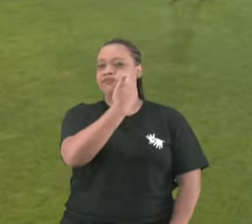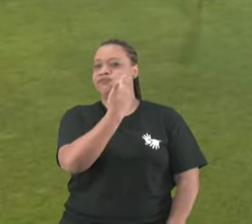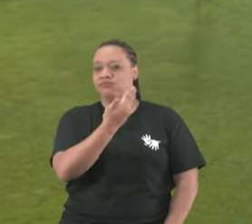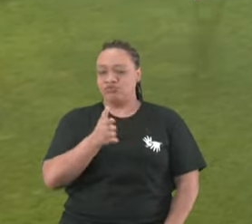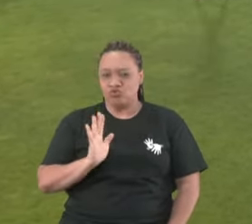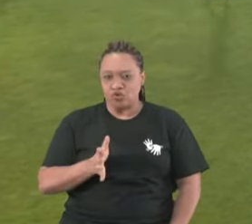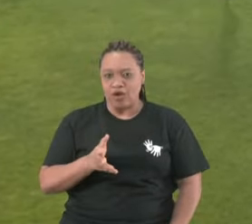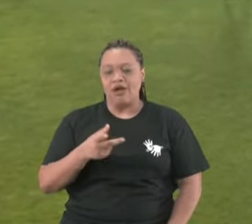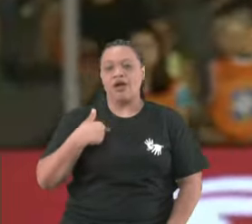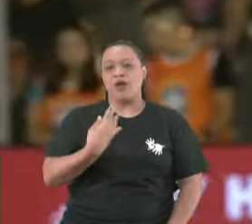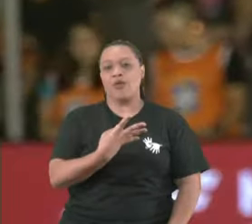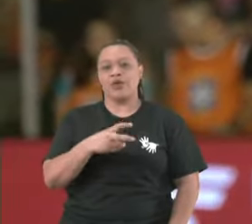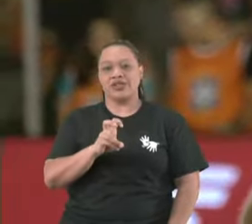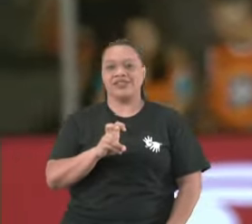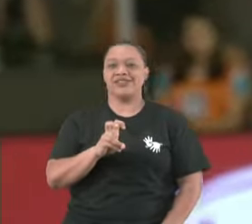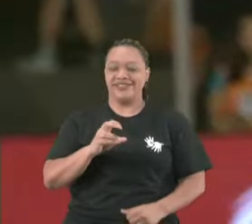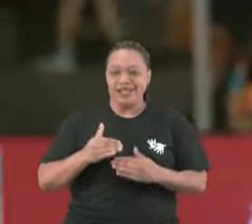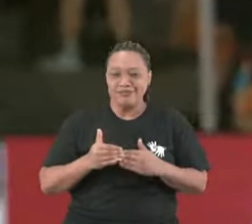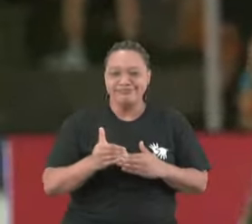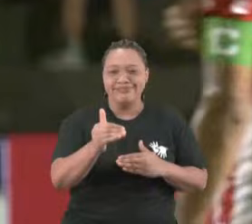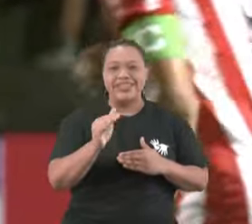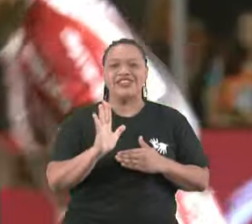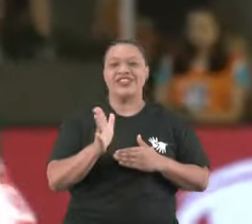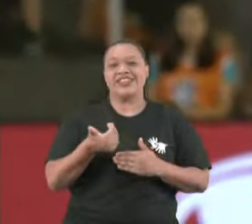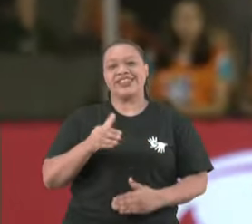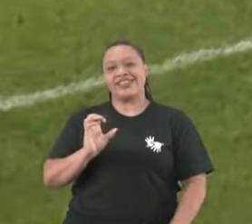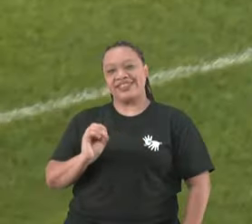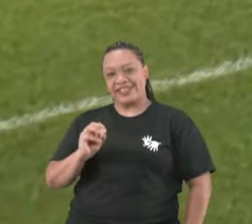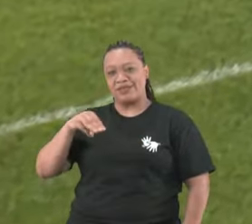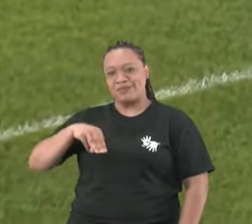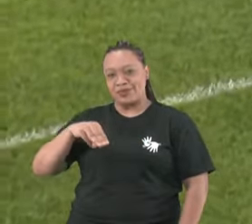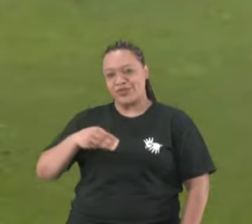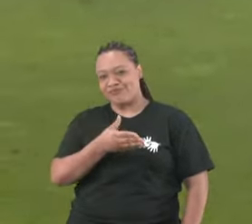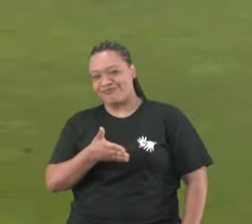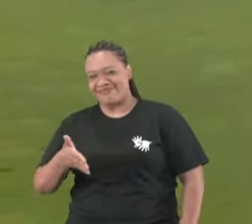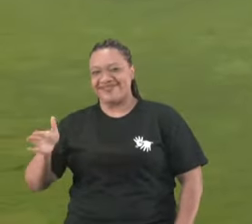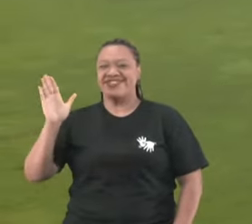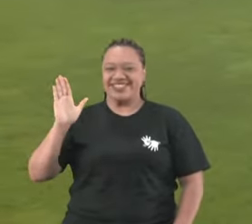Os segundos 45 com 10 decorridos.